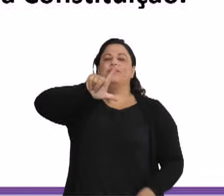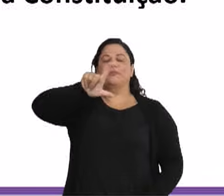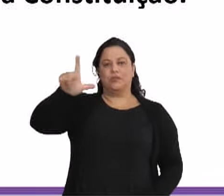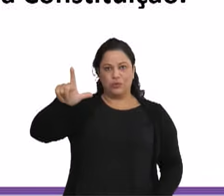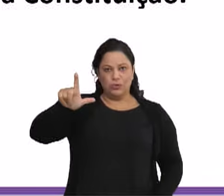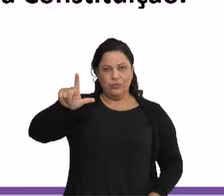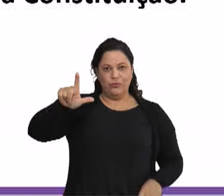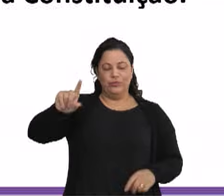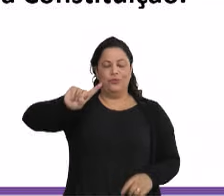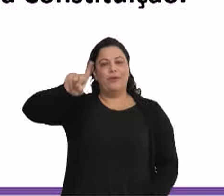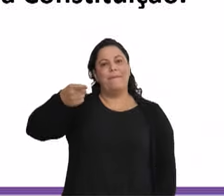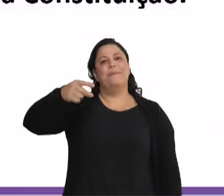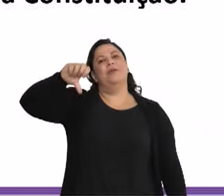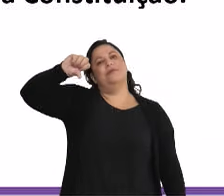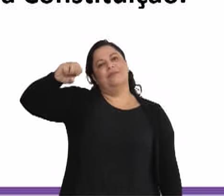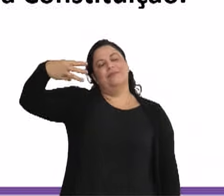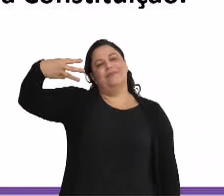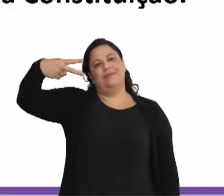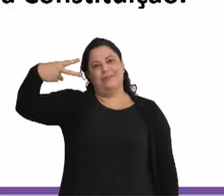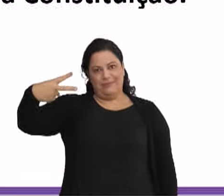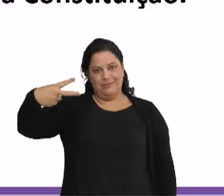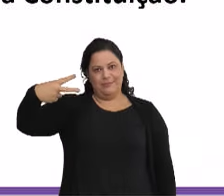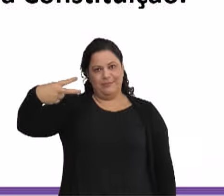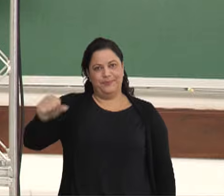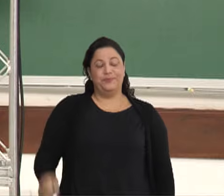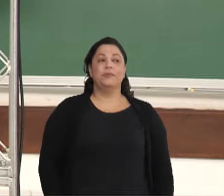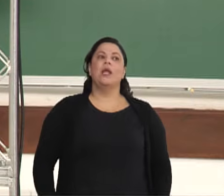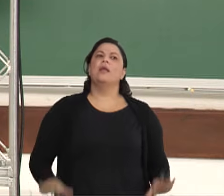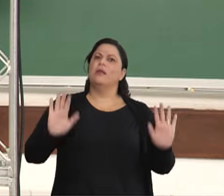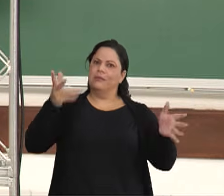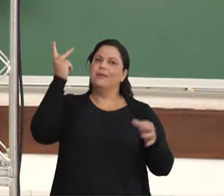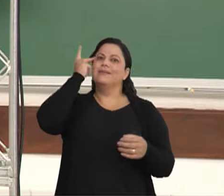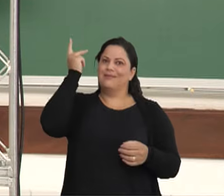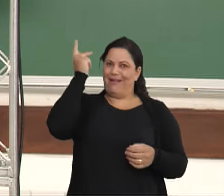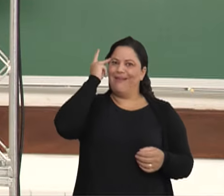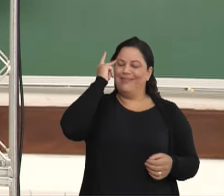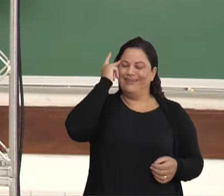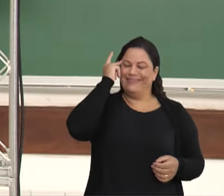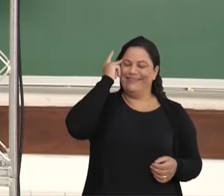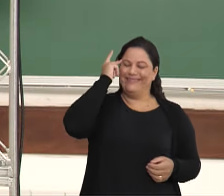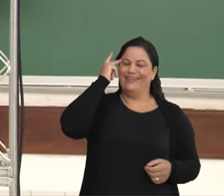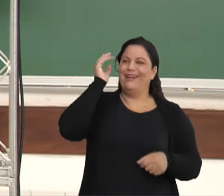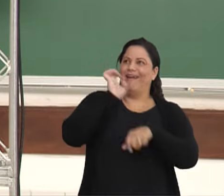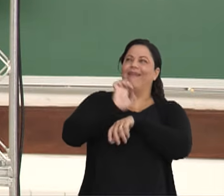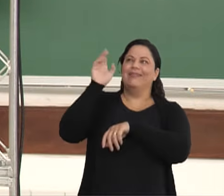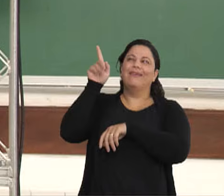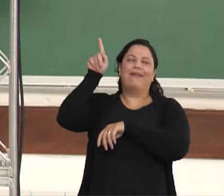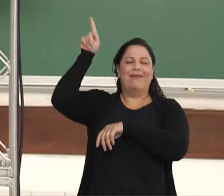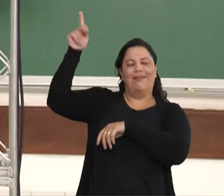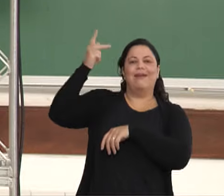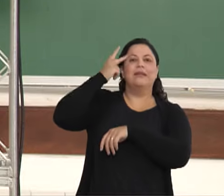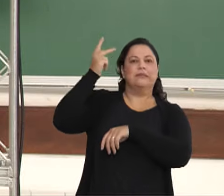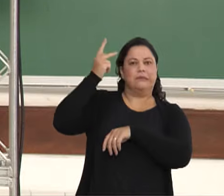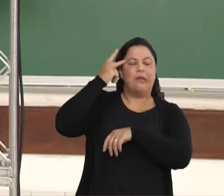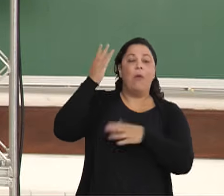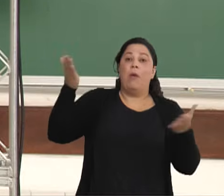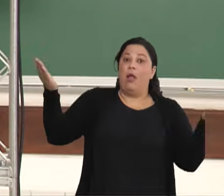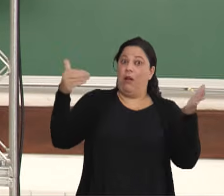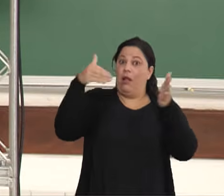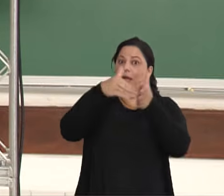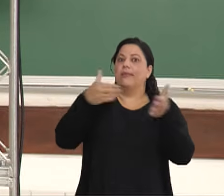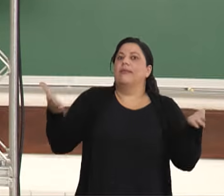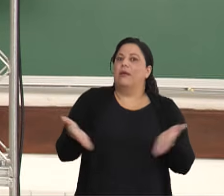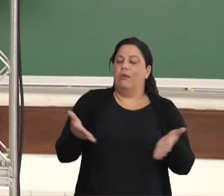1932. Aliás, 9 de julho até hoje, no estado de São Paulo, é um feriado. É feriado estadual lá em São Paulo, o 9 de